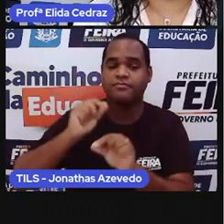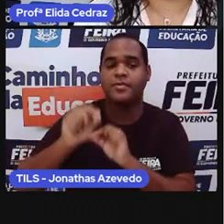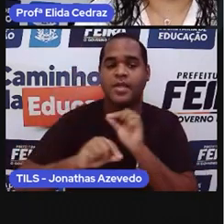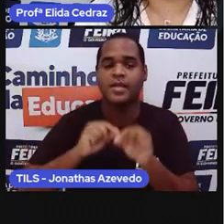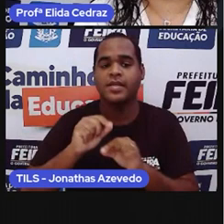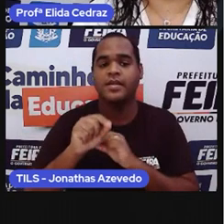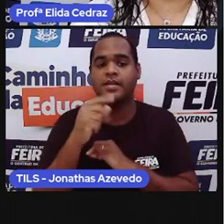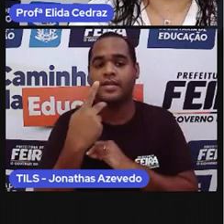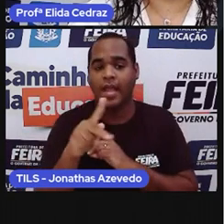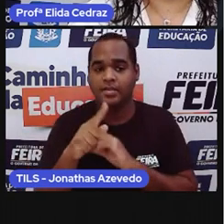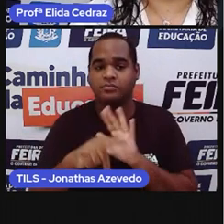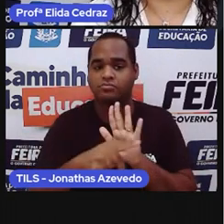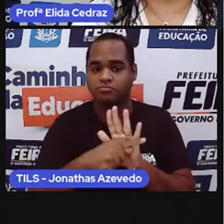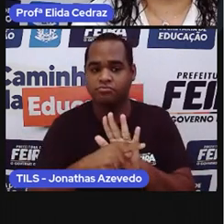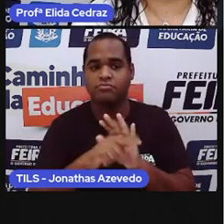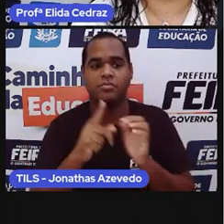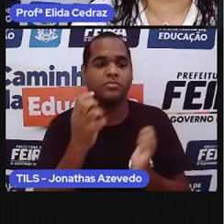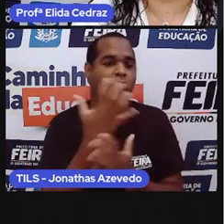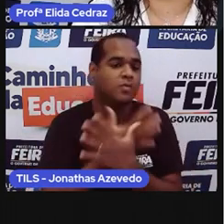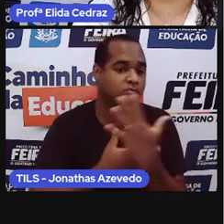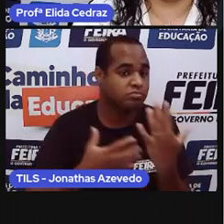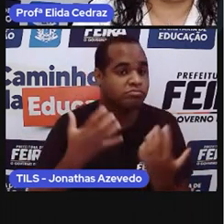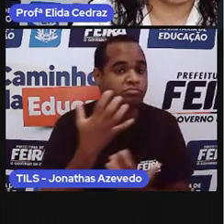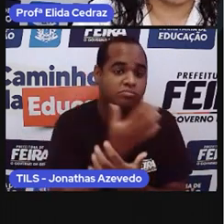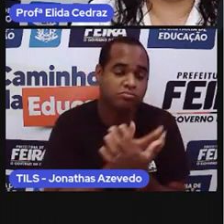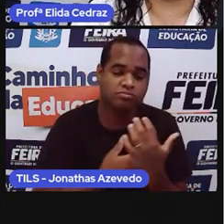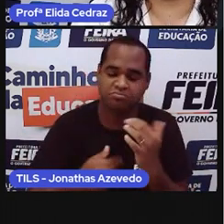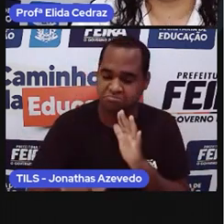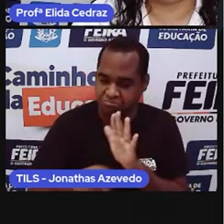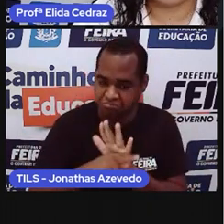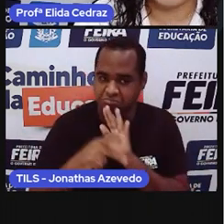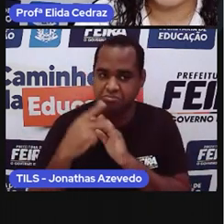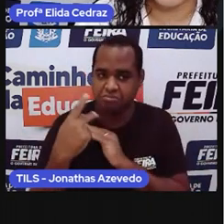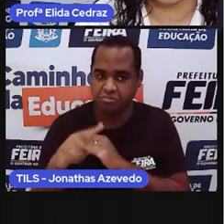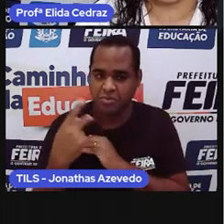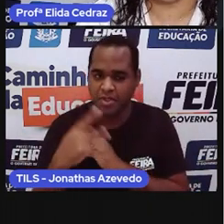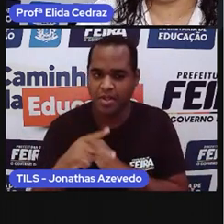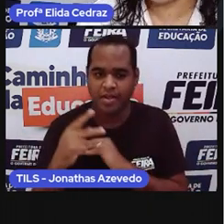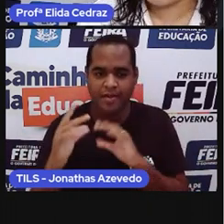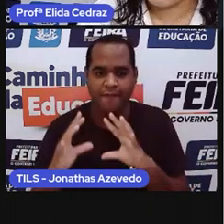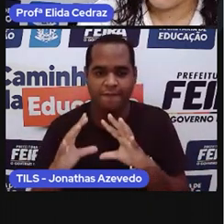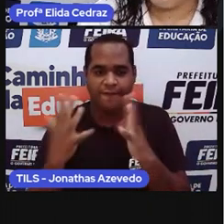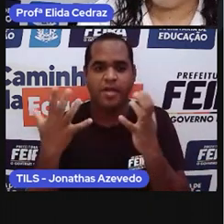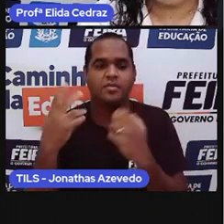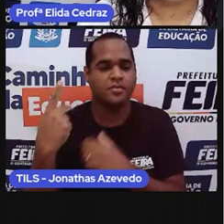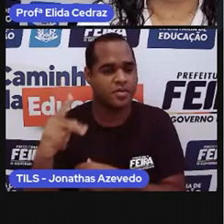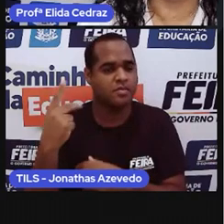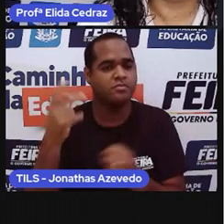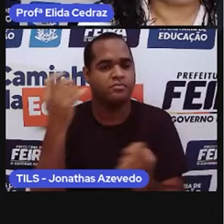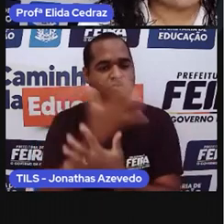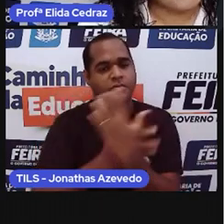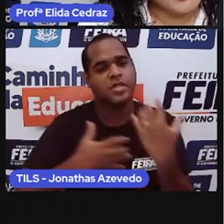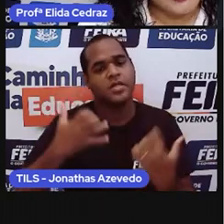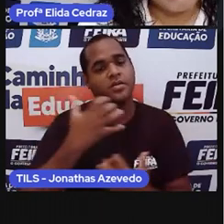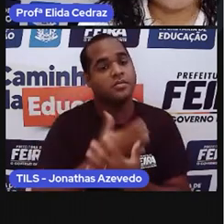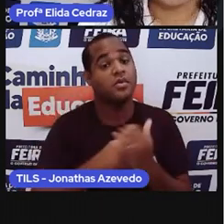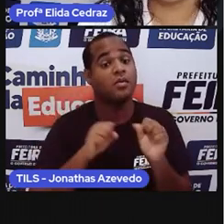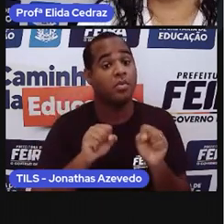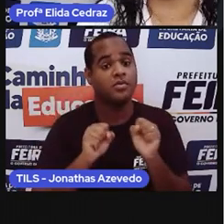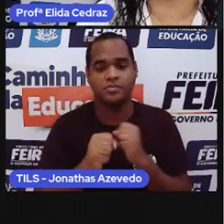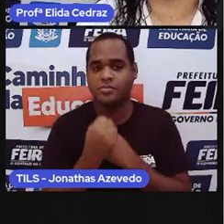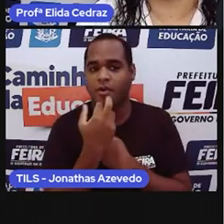a sua própria música, a sua própria manifestação musical. Pode usar